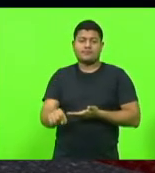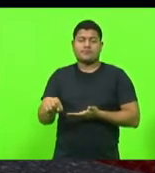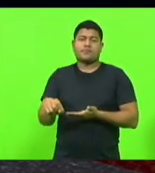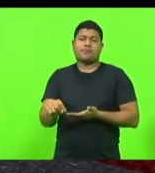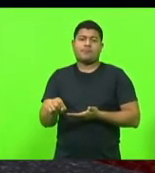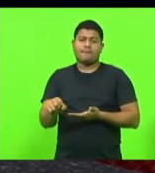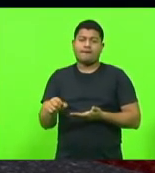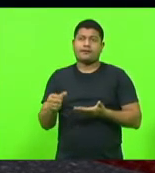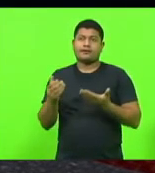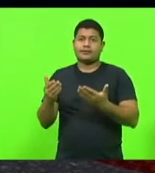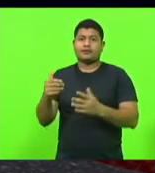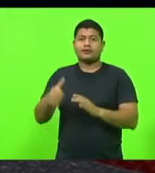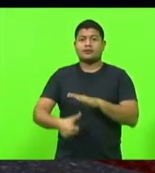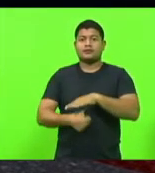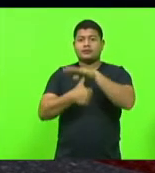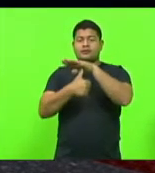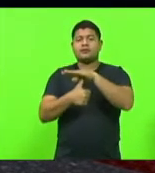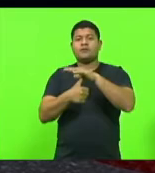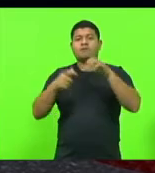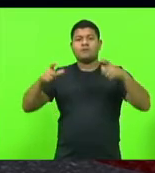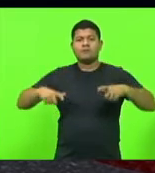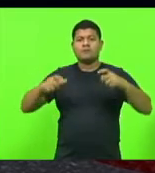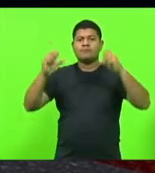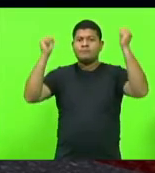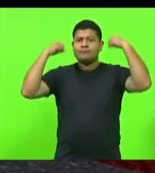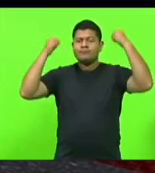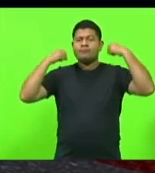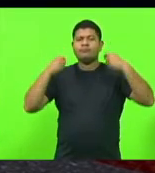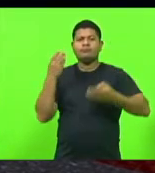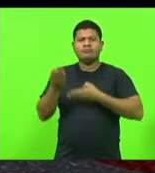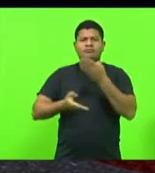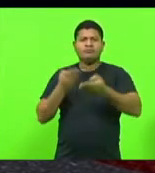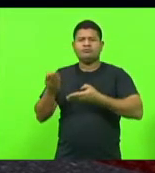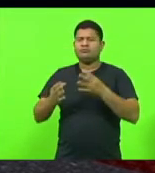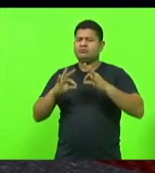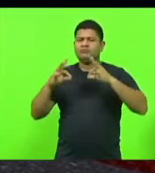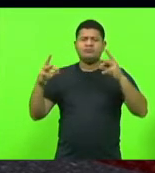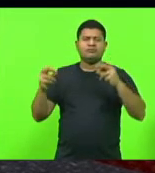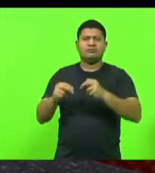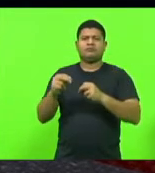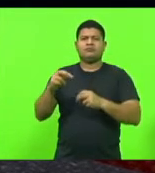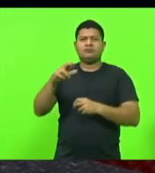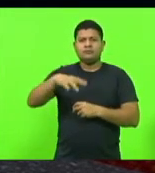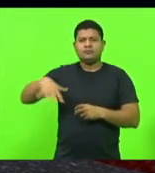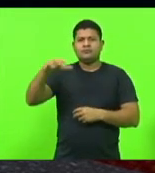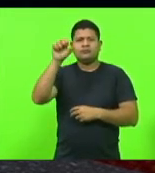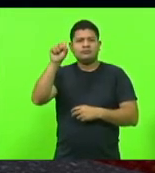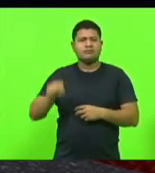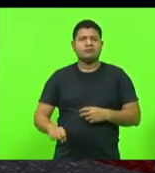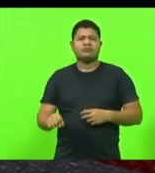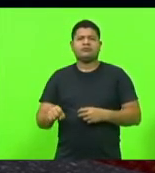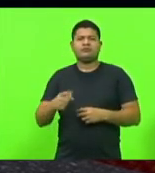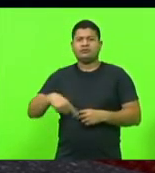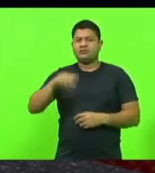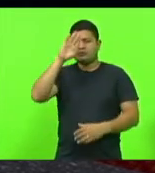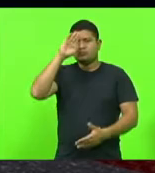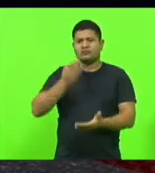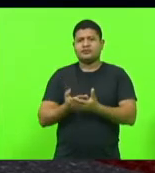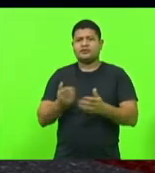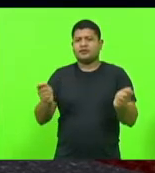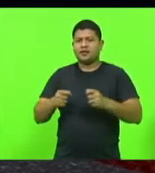Chapecó atende catarinenses, gaúchos e paranaenses, e nós ainda acreditamos na sua